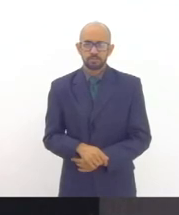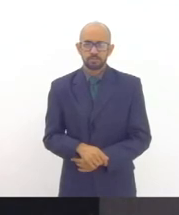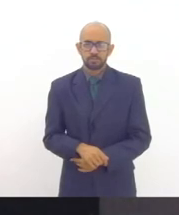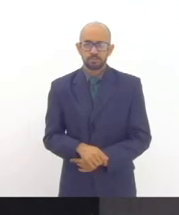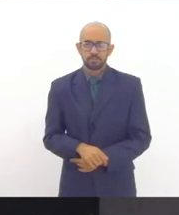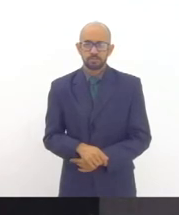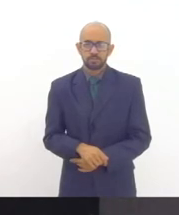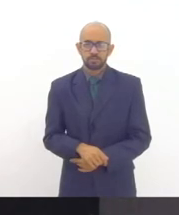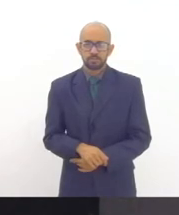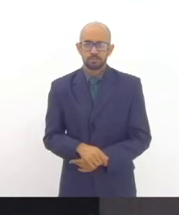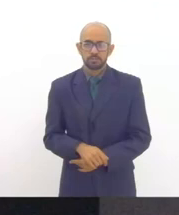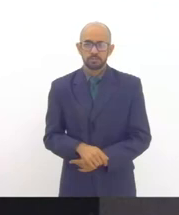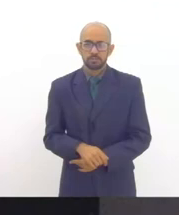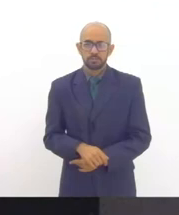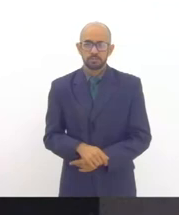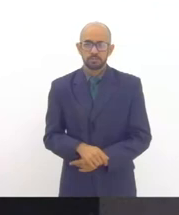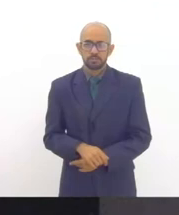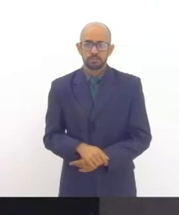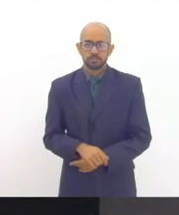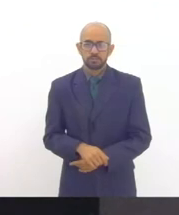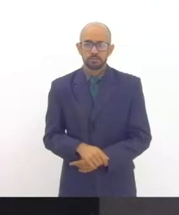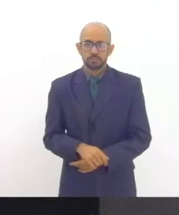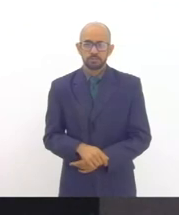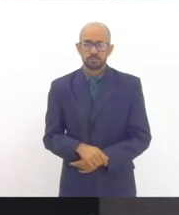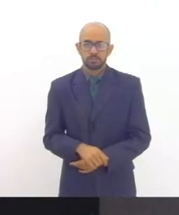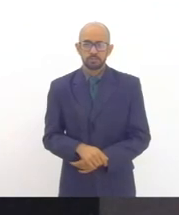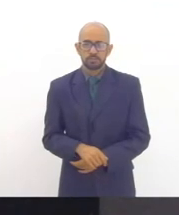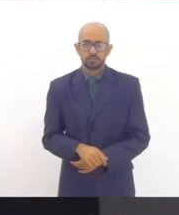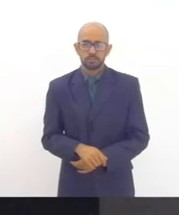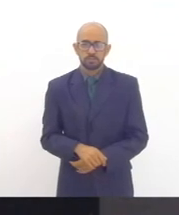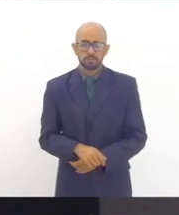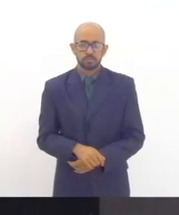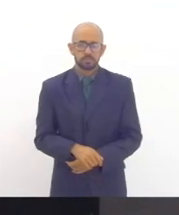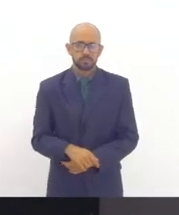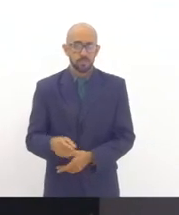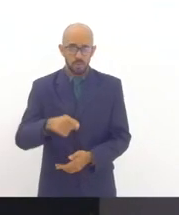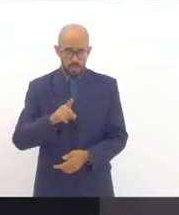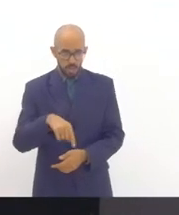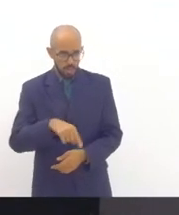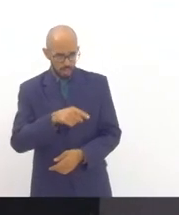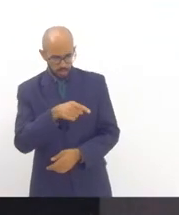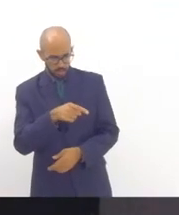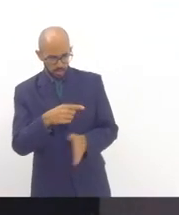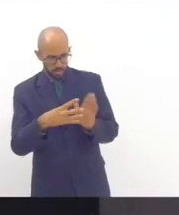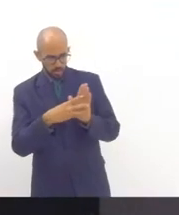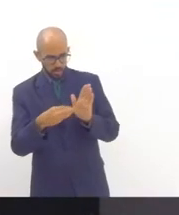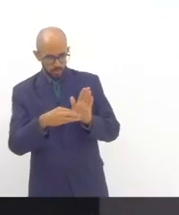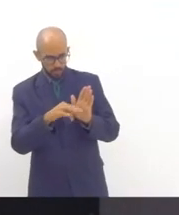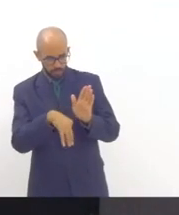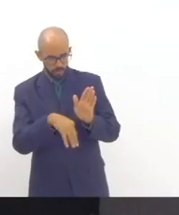Está aparecendo lá, não está aparecendo para mim. É esse aqui, cópia final, não é?